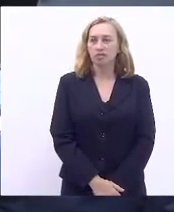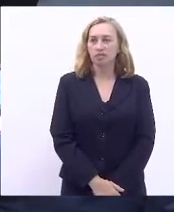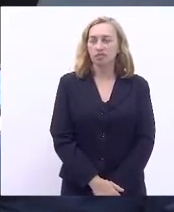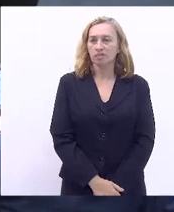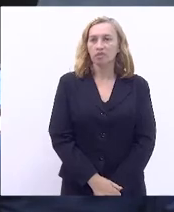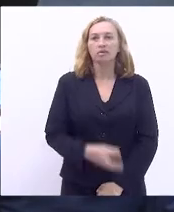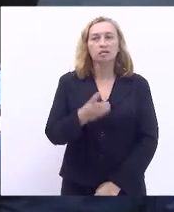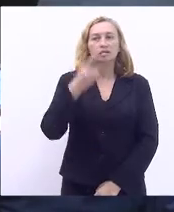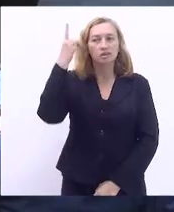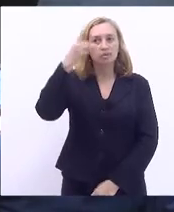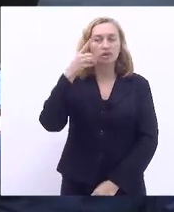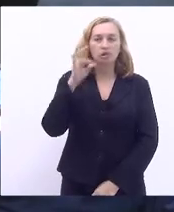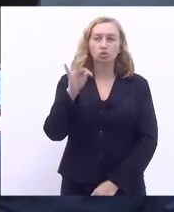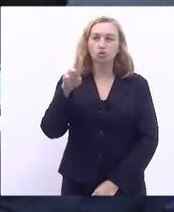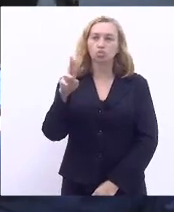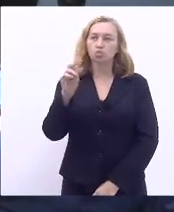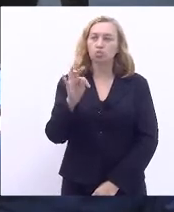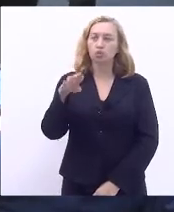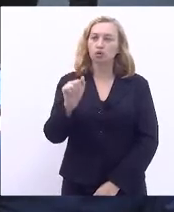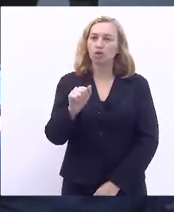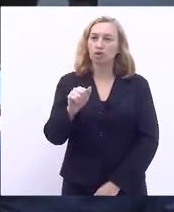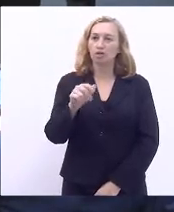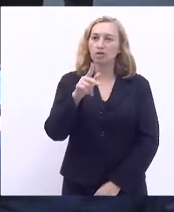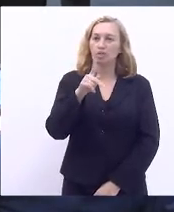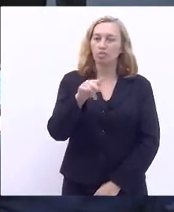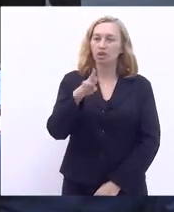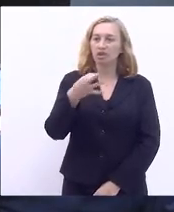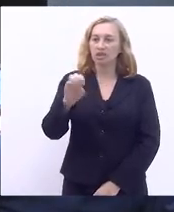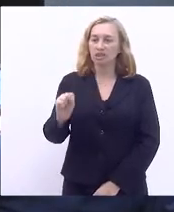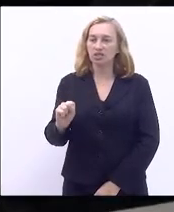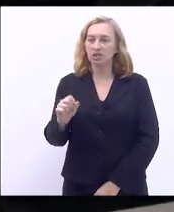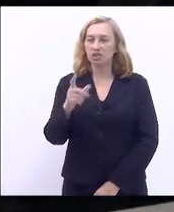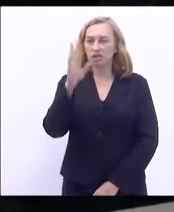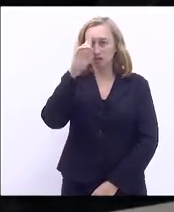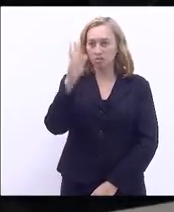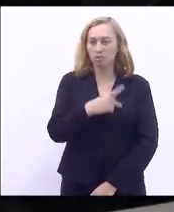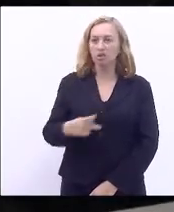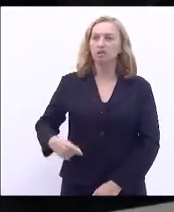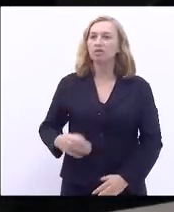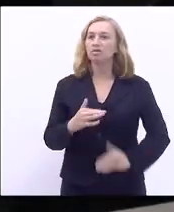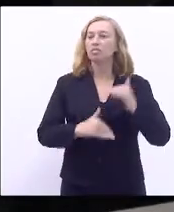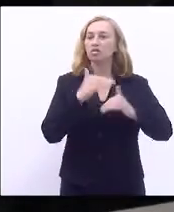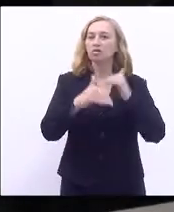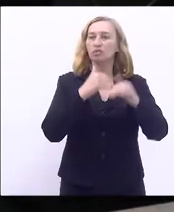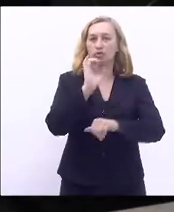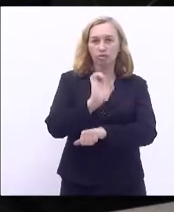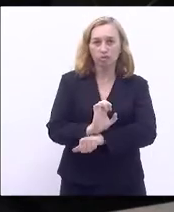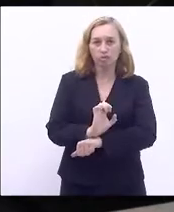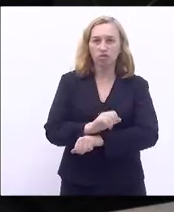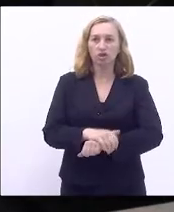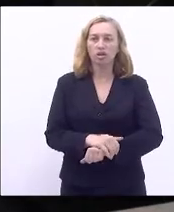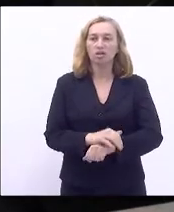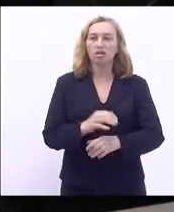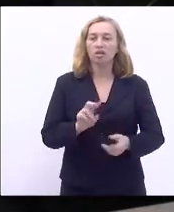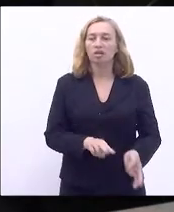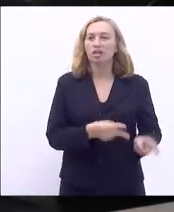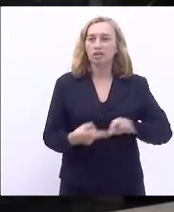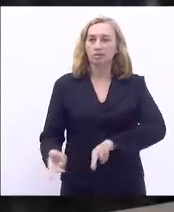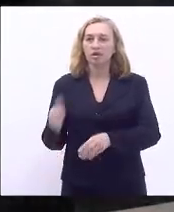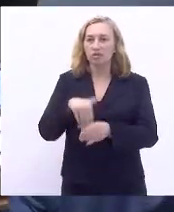Deputado Gustavo Tuca. Pelo progressista, presidente. Senhor presidente, pelo desenvolvimento do Estado, encaminhar o voto